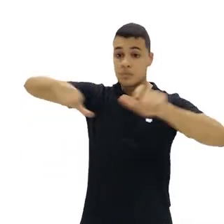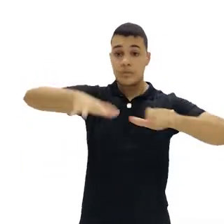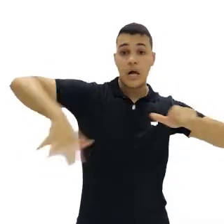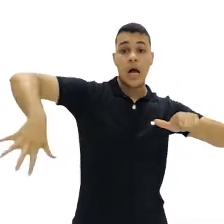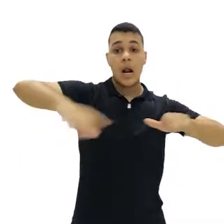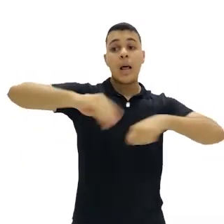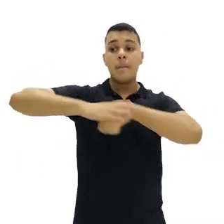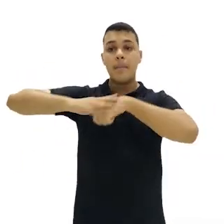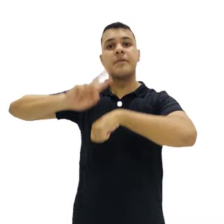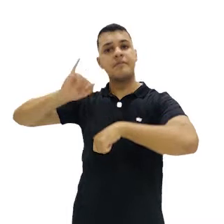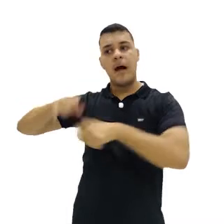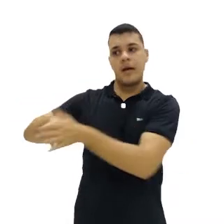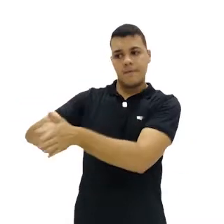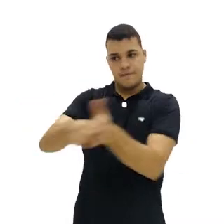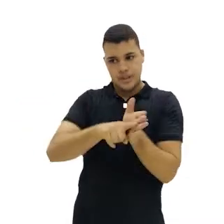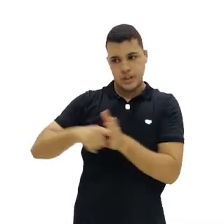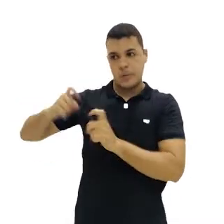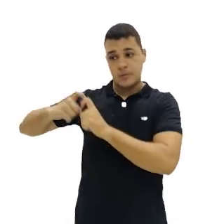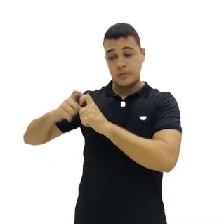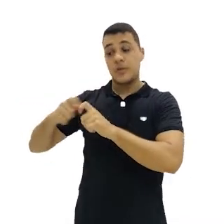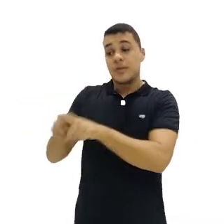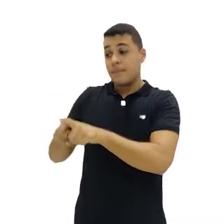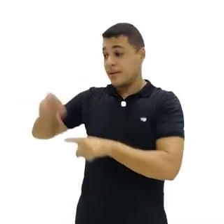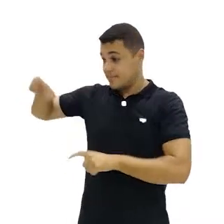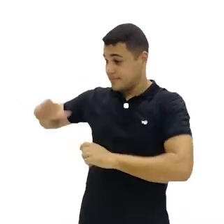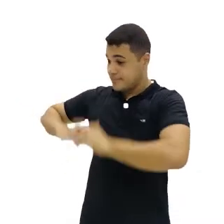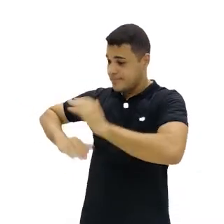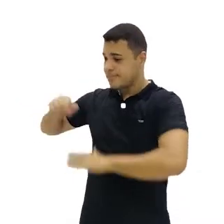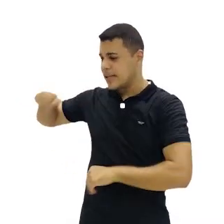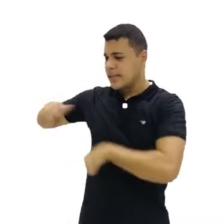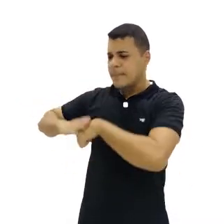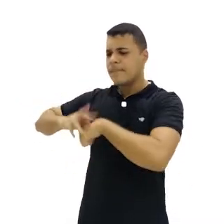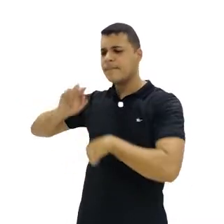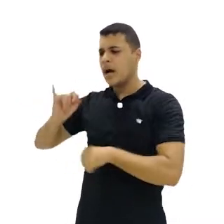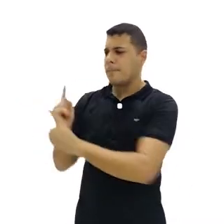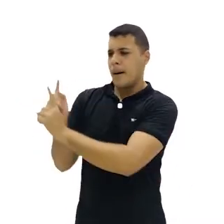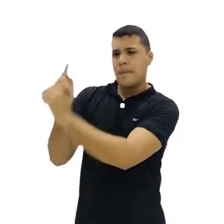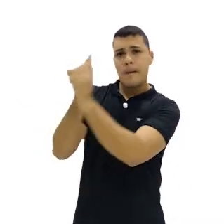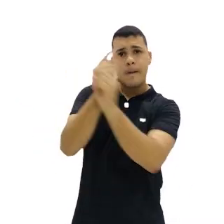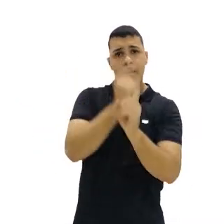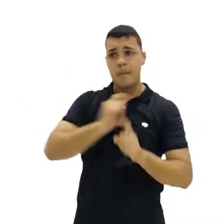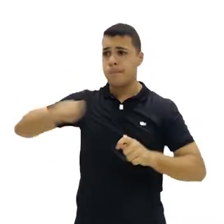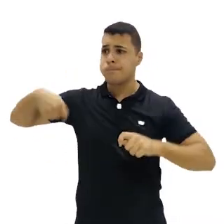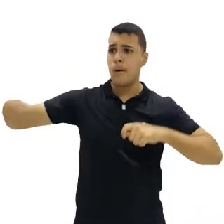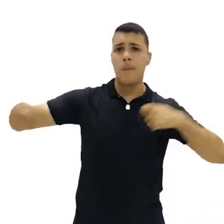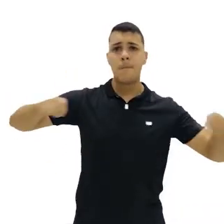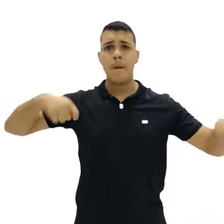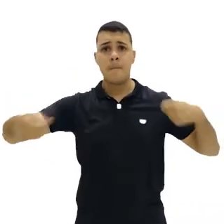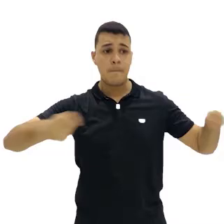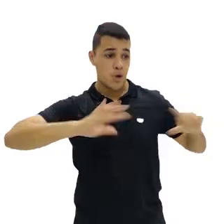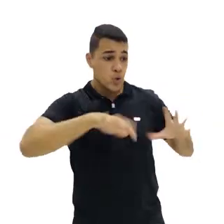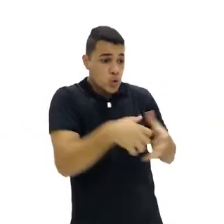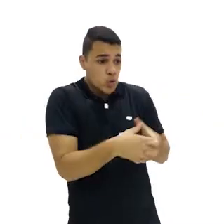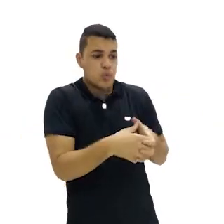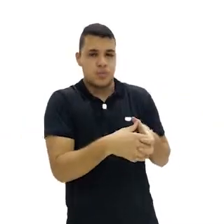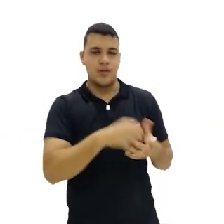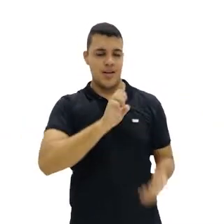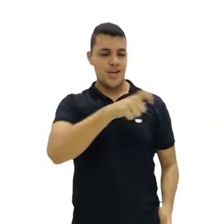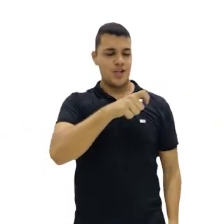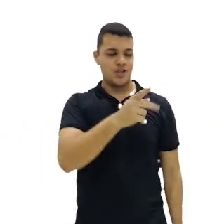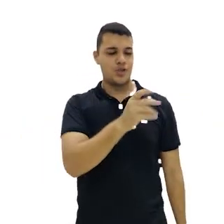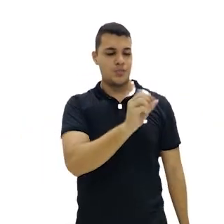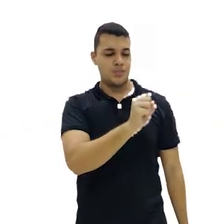classificar os indivíduos dessa população em grupo de expostos e não expostos. Esses dois grupos são